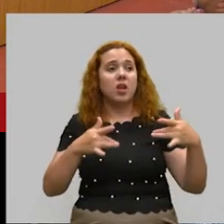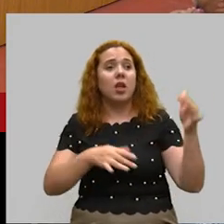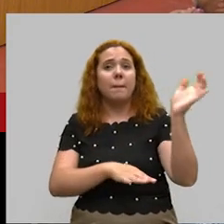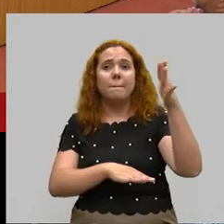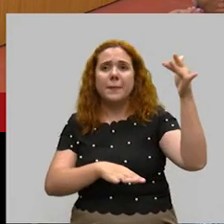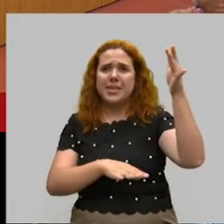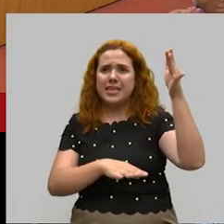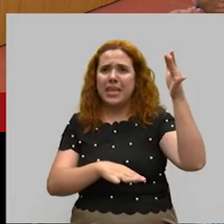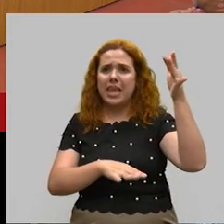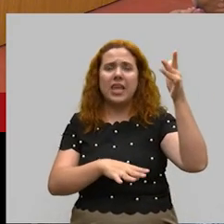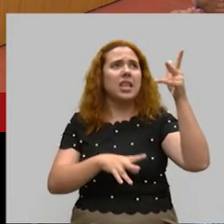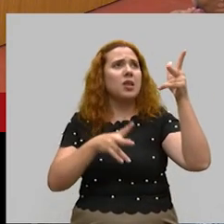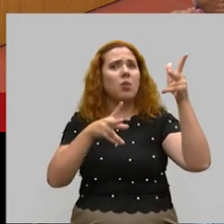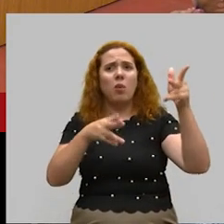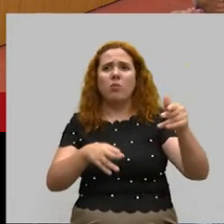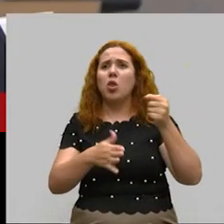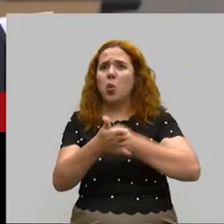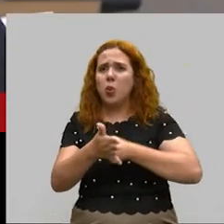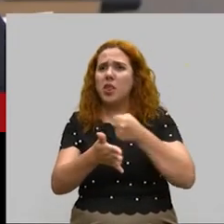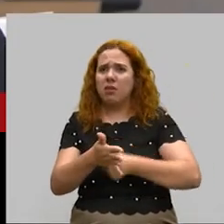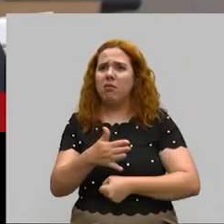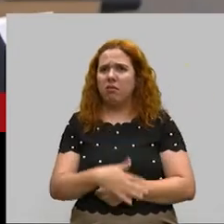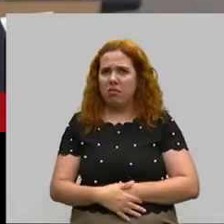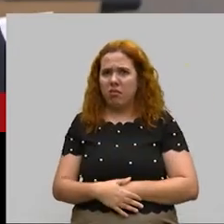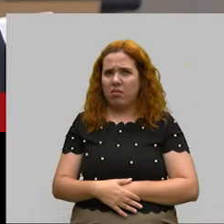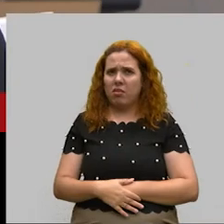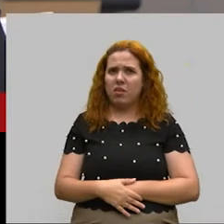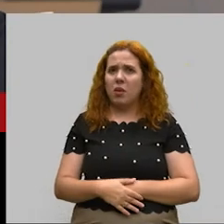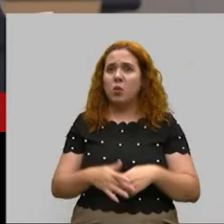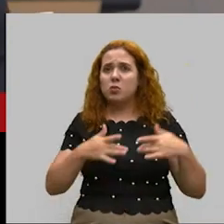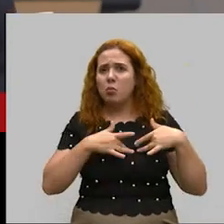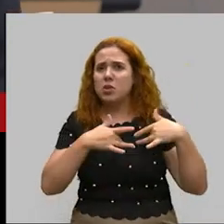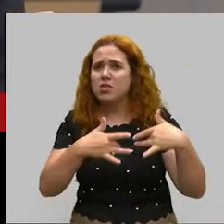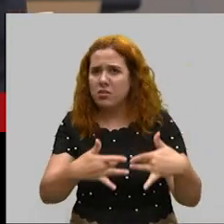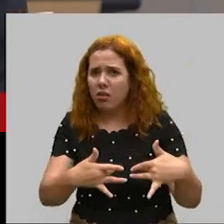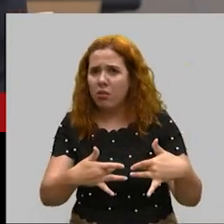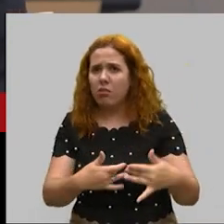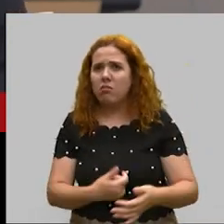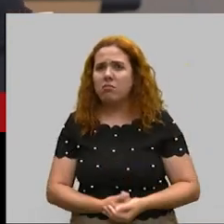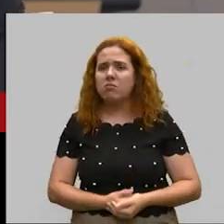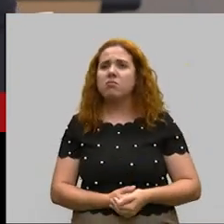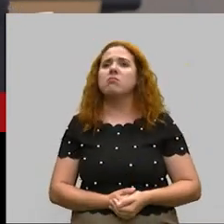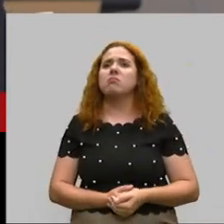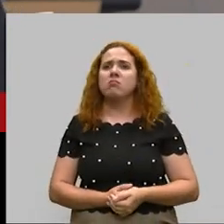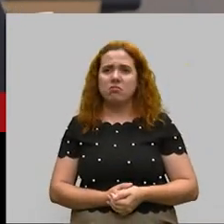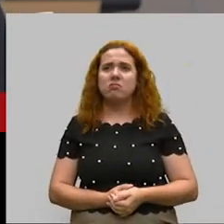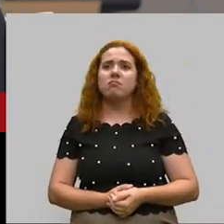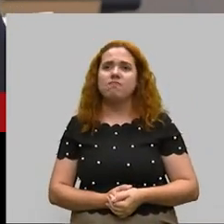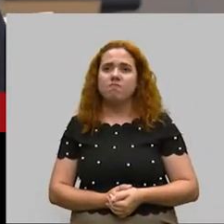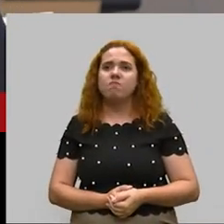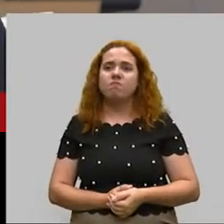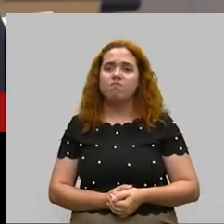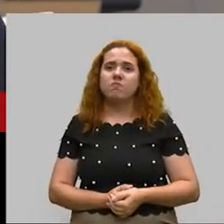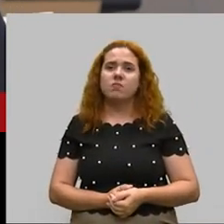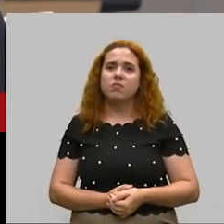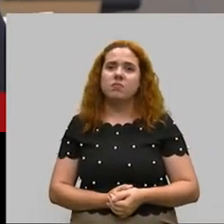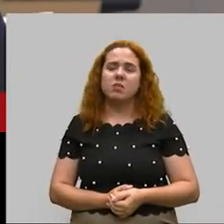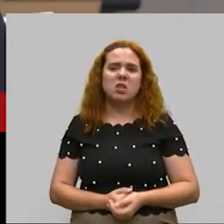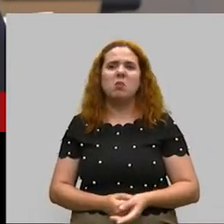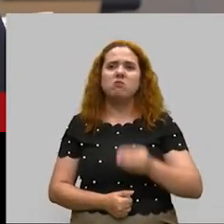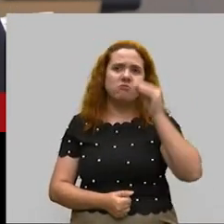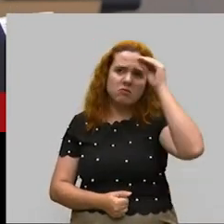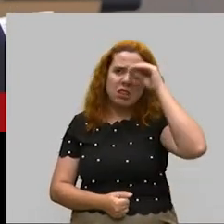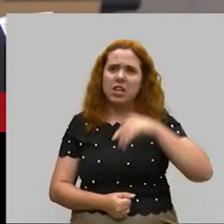luta oferecendo cada um aqui a sua disposição para que a gente não arrede o pé